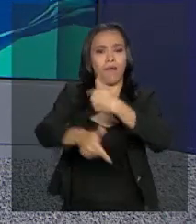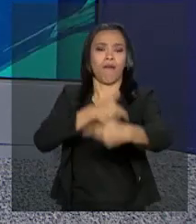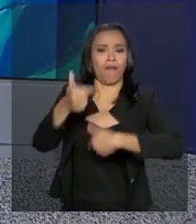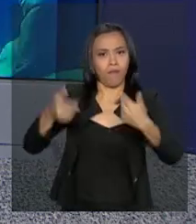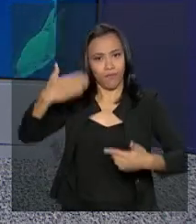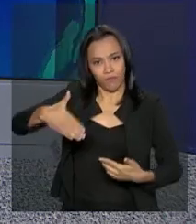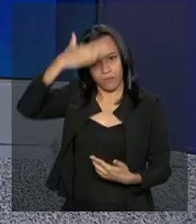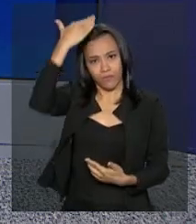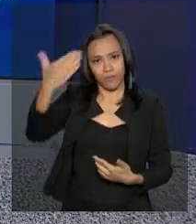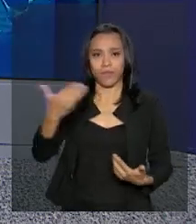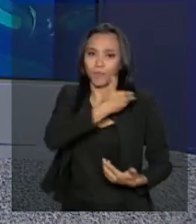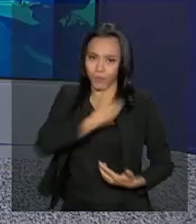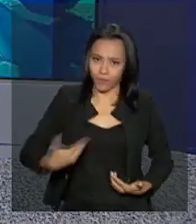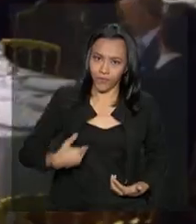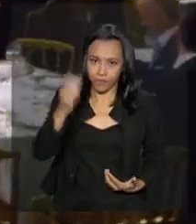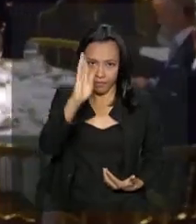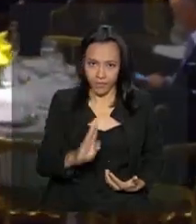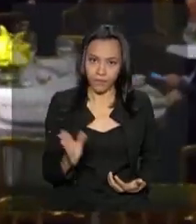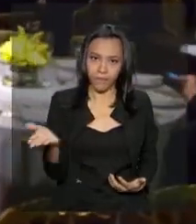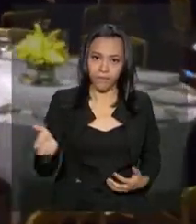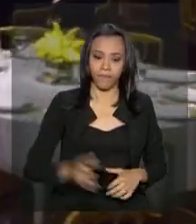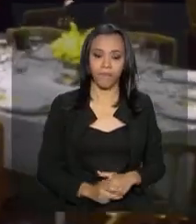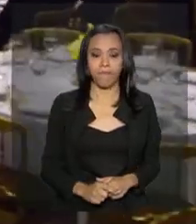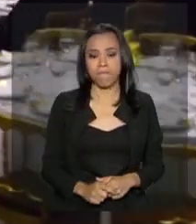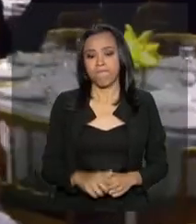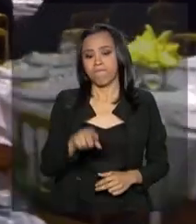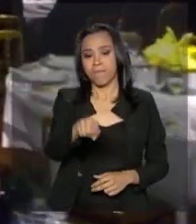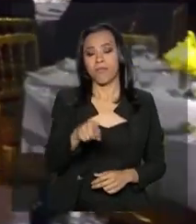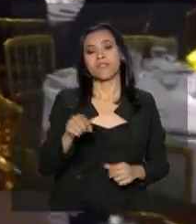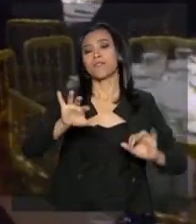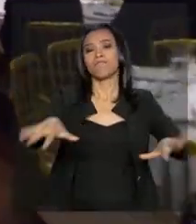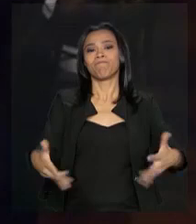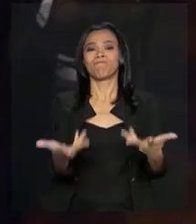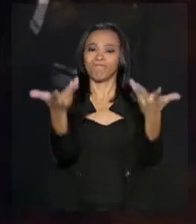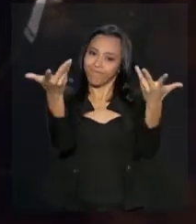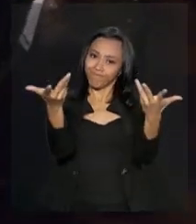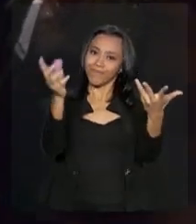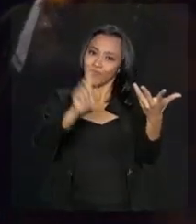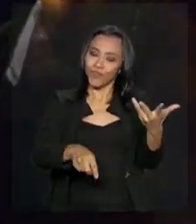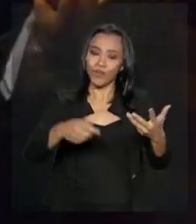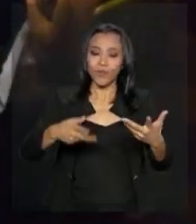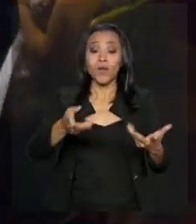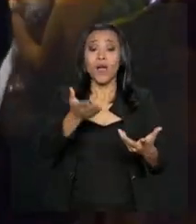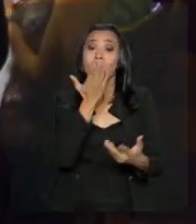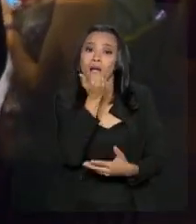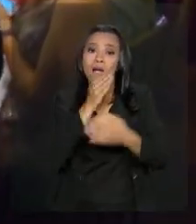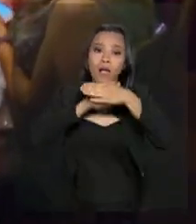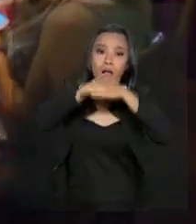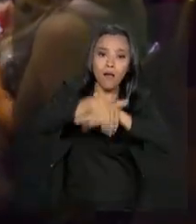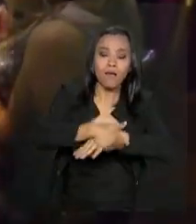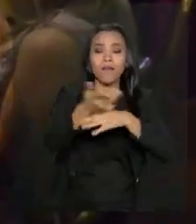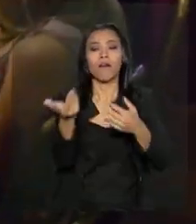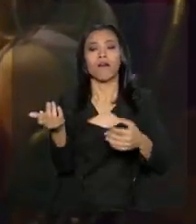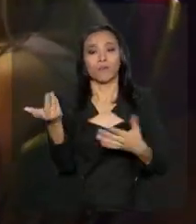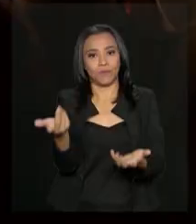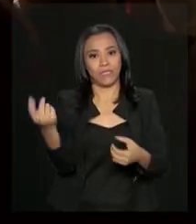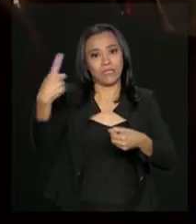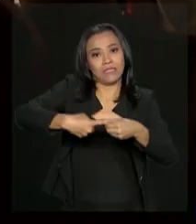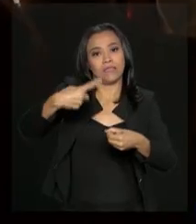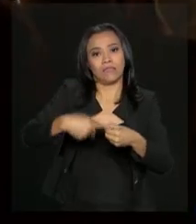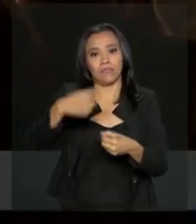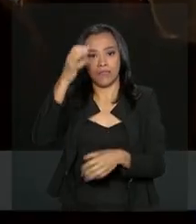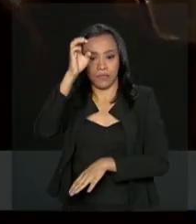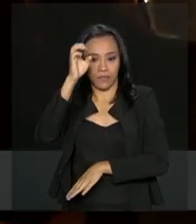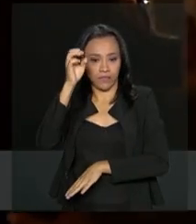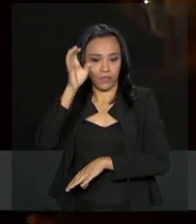governo brasileiro a solenidade ocorreu durante jantar na região central da cidade de são paulo o empresário